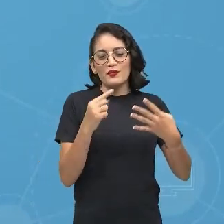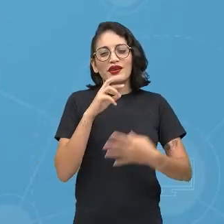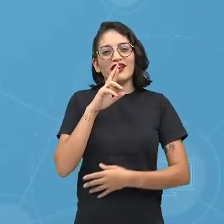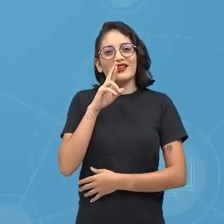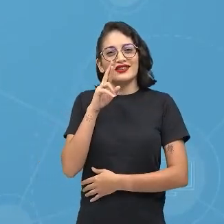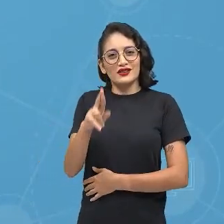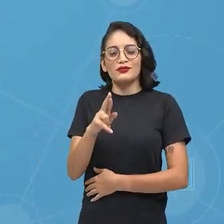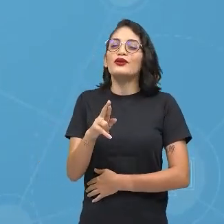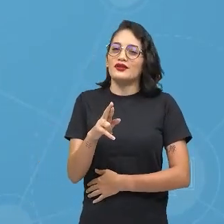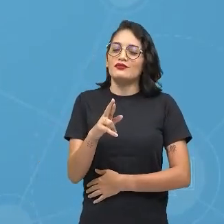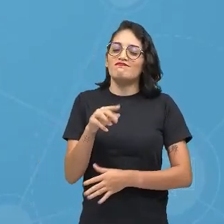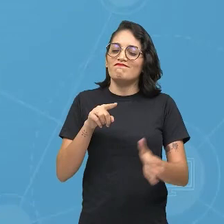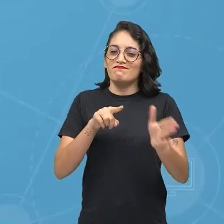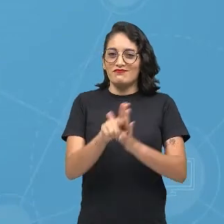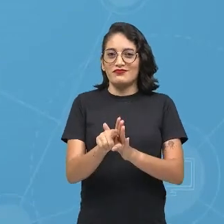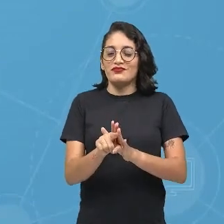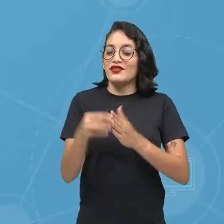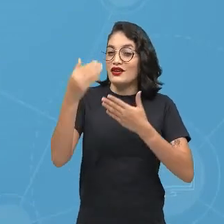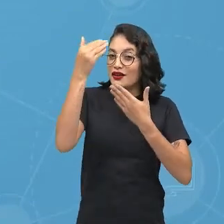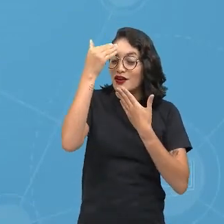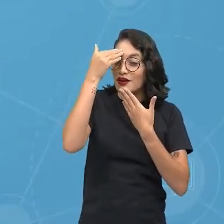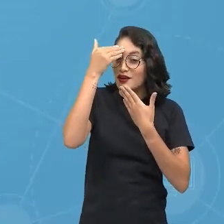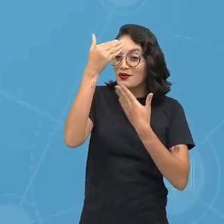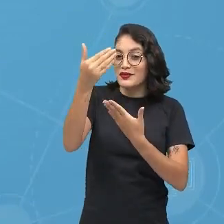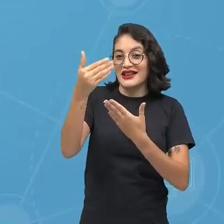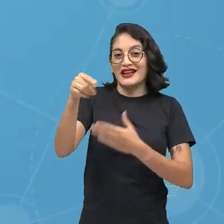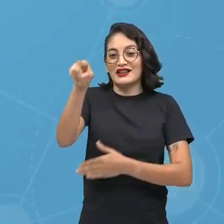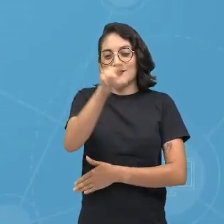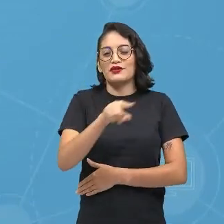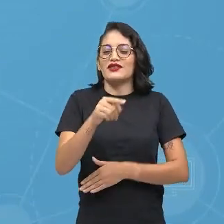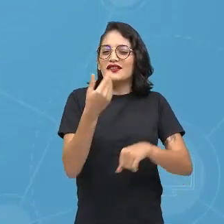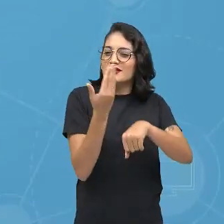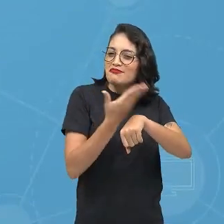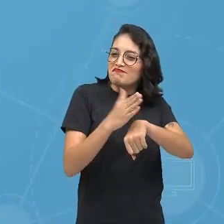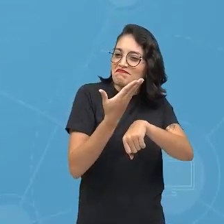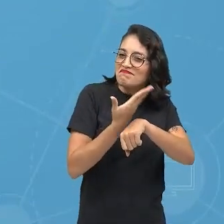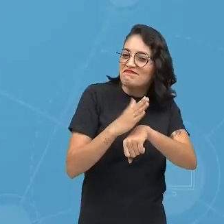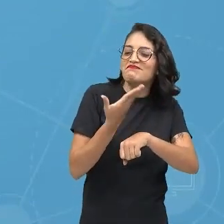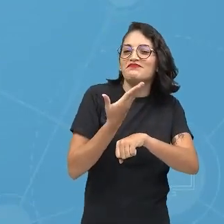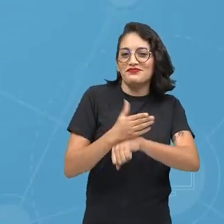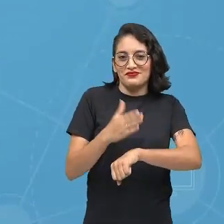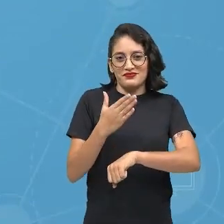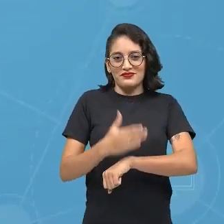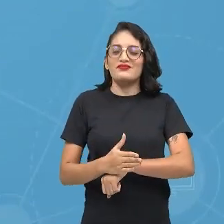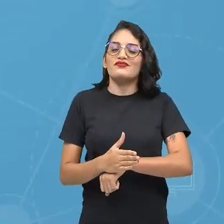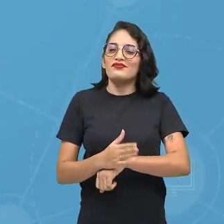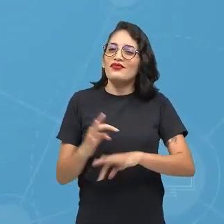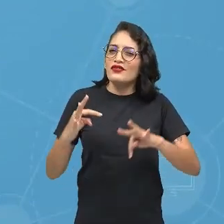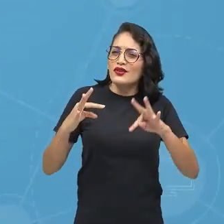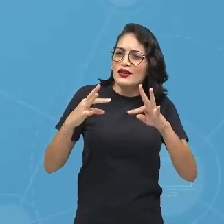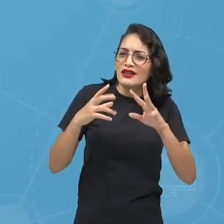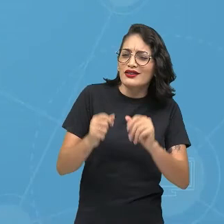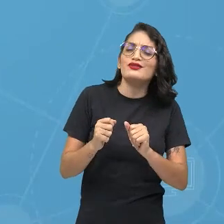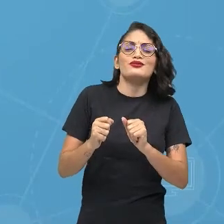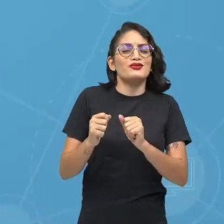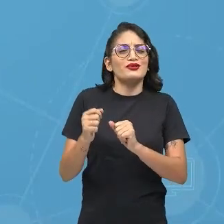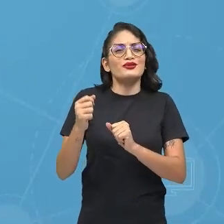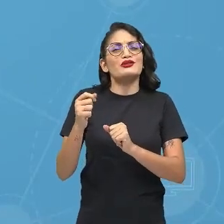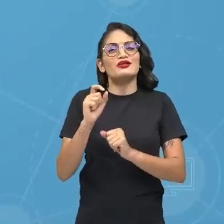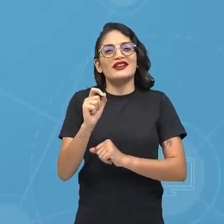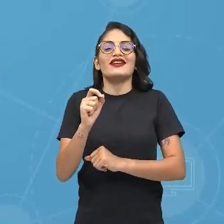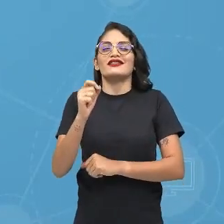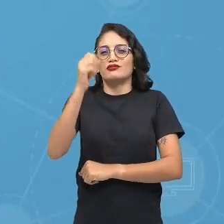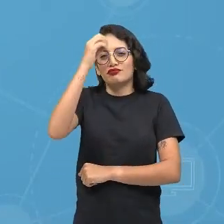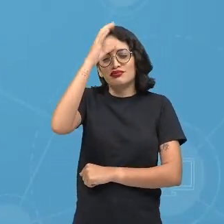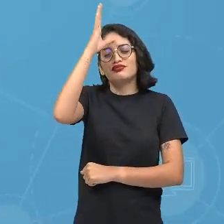para a questão. E muito obrigado por você estar aí, olha, exercitando, praticando, colocando em prática todos os seus conhecimentos em